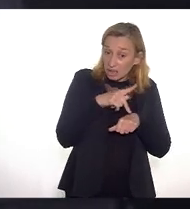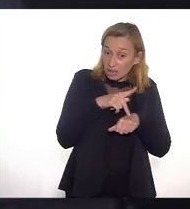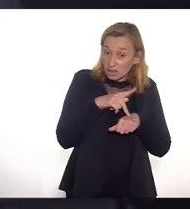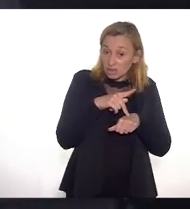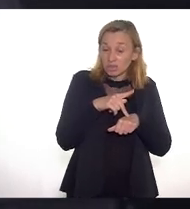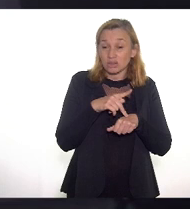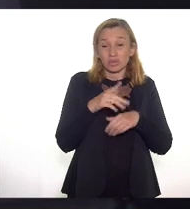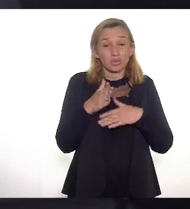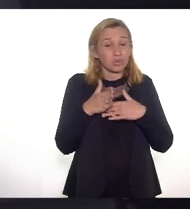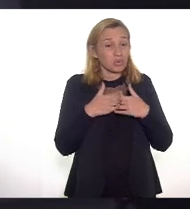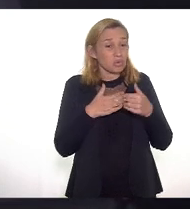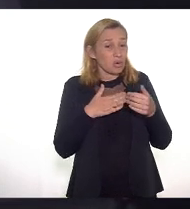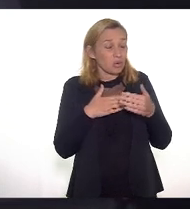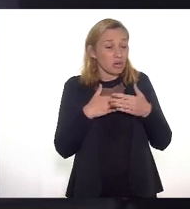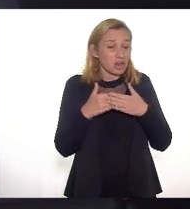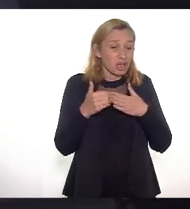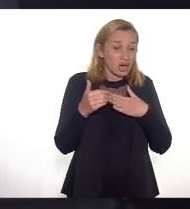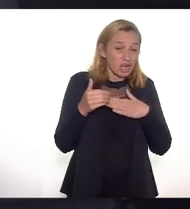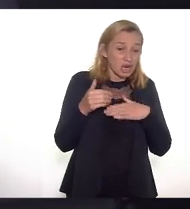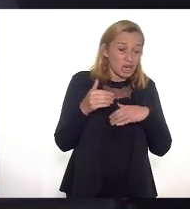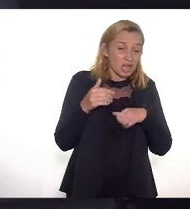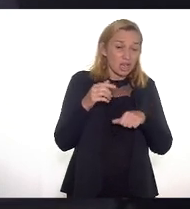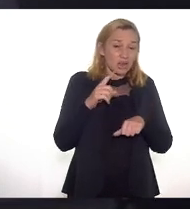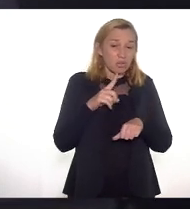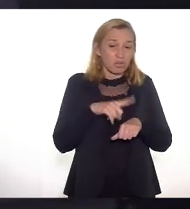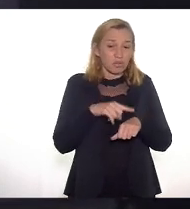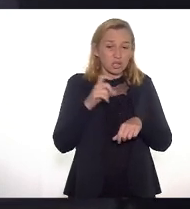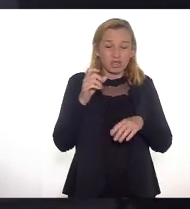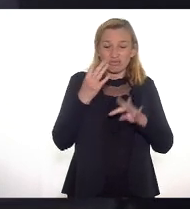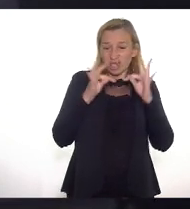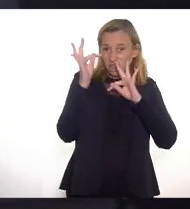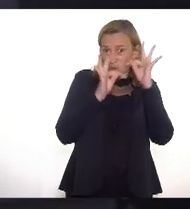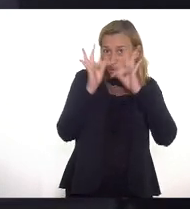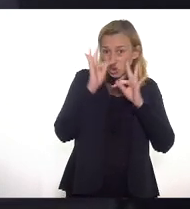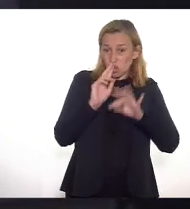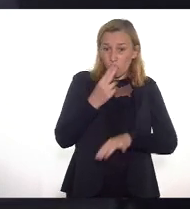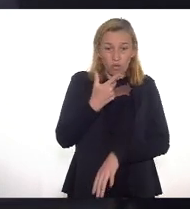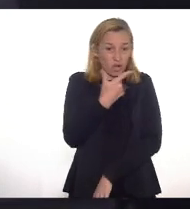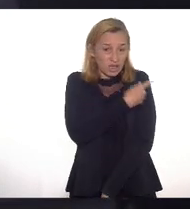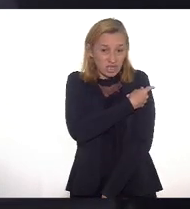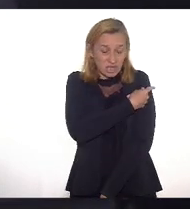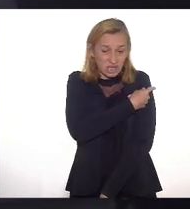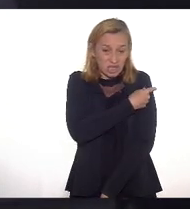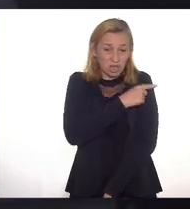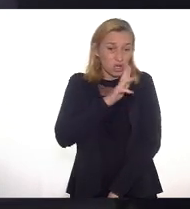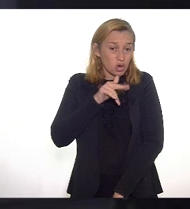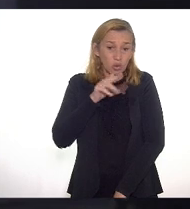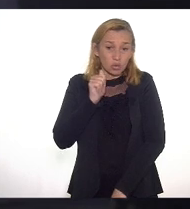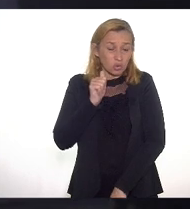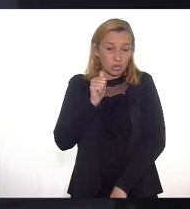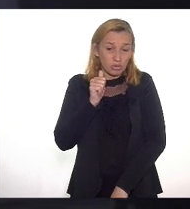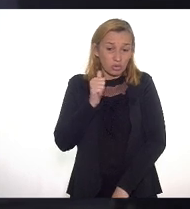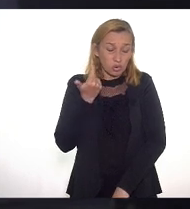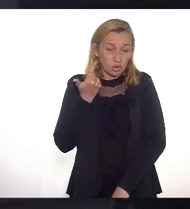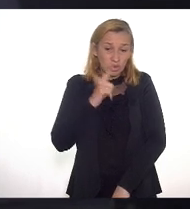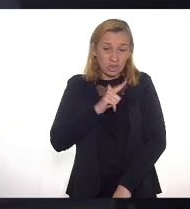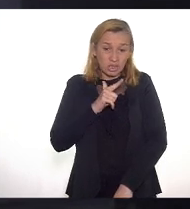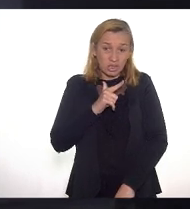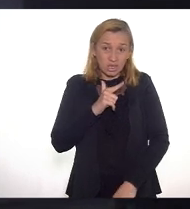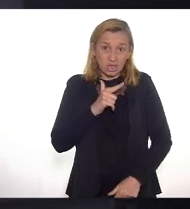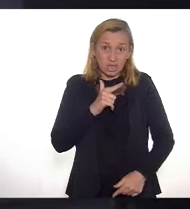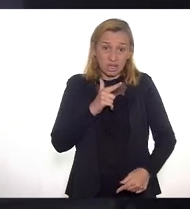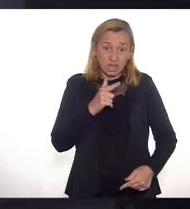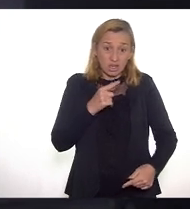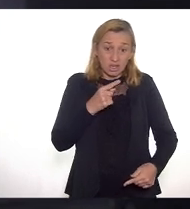corrida no mundo, seja de tecnologia, até mesmo de vacina, a gente não vai ter vantagem contra aqueles outros que já são desenvolvidos, até